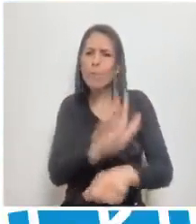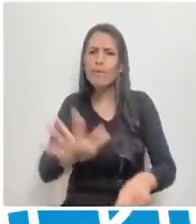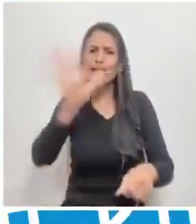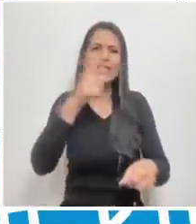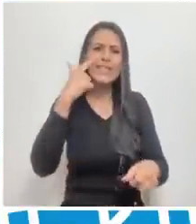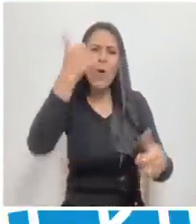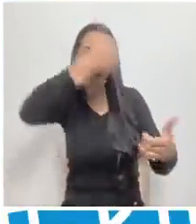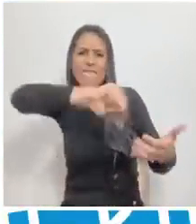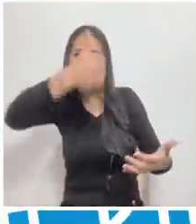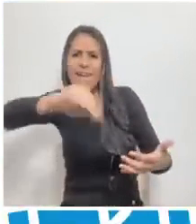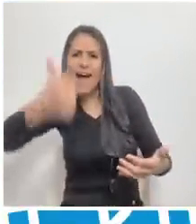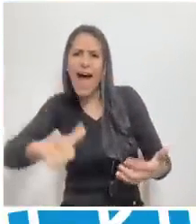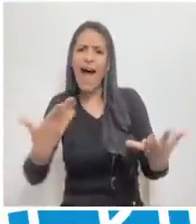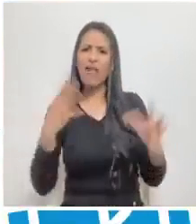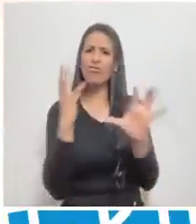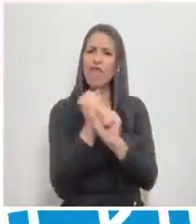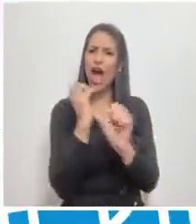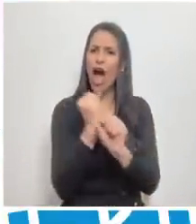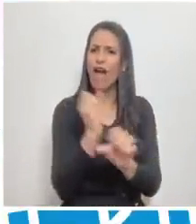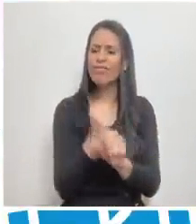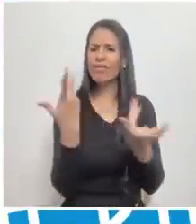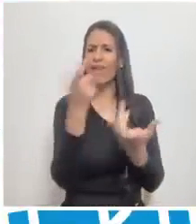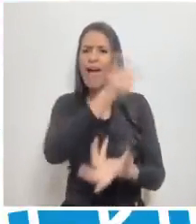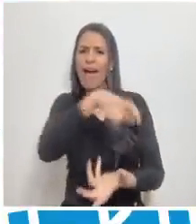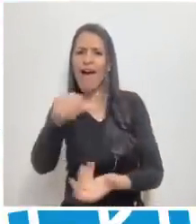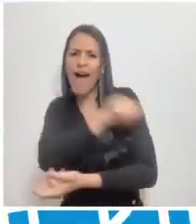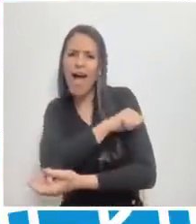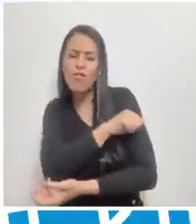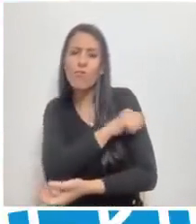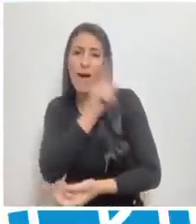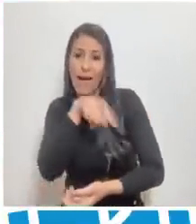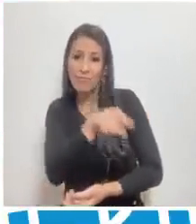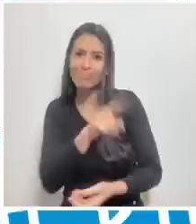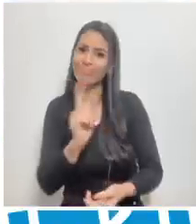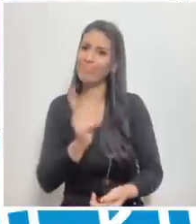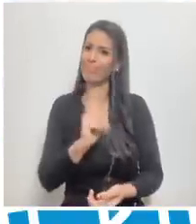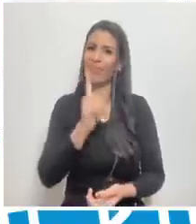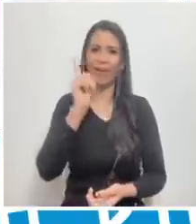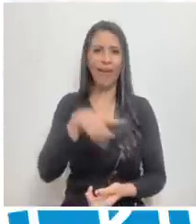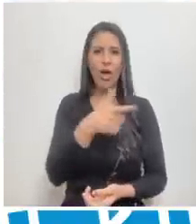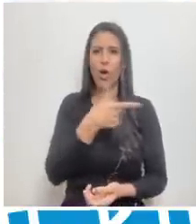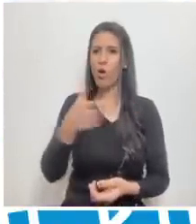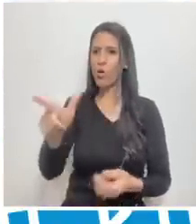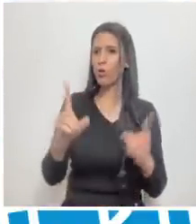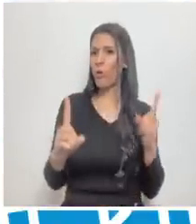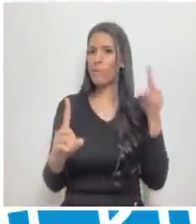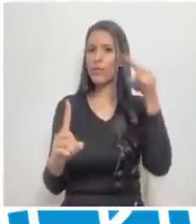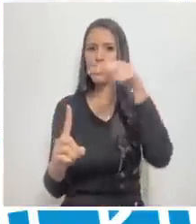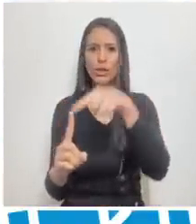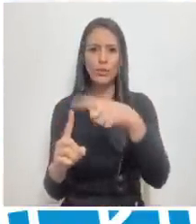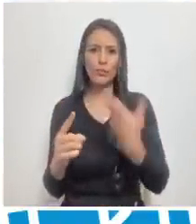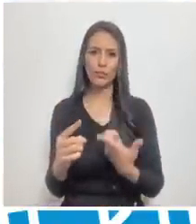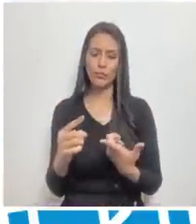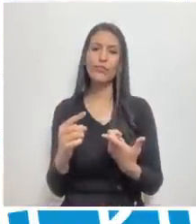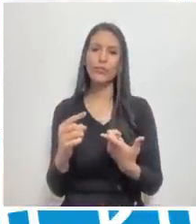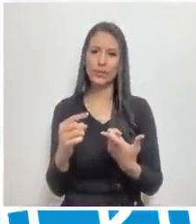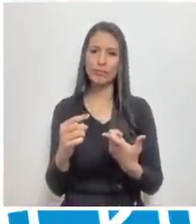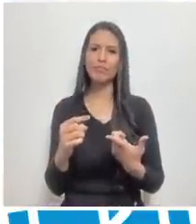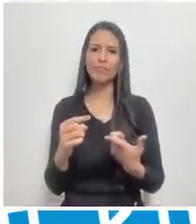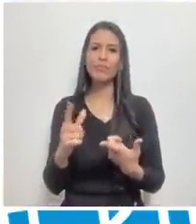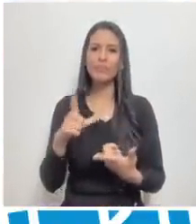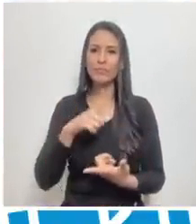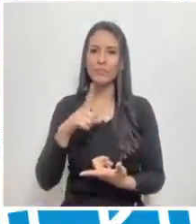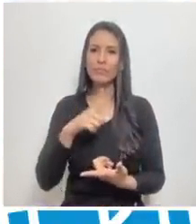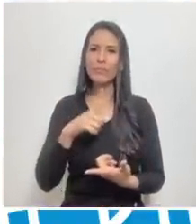alunos brasileiros. O SAEB tem outra missão, outra função que está definida